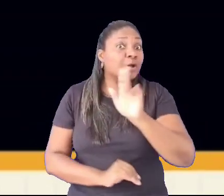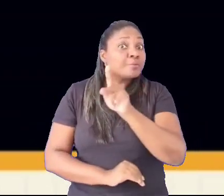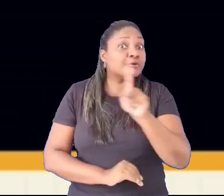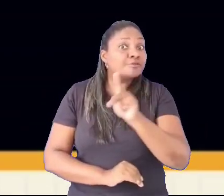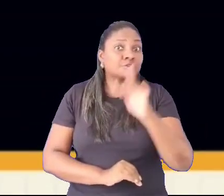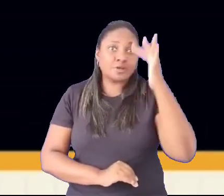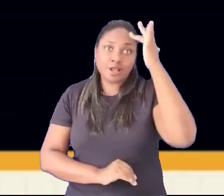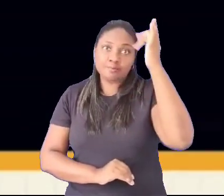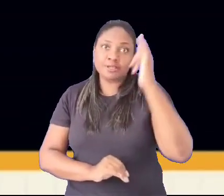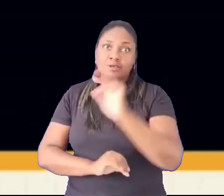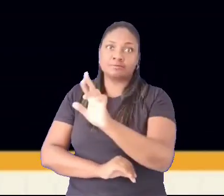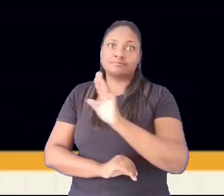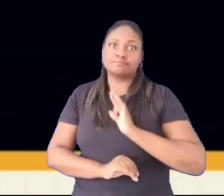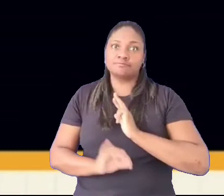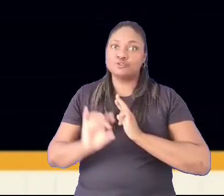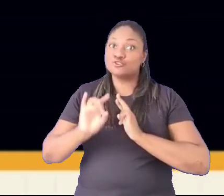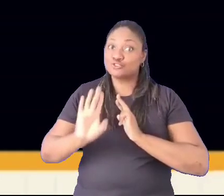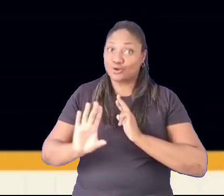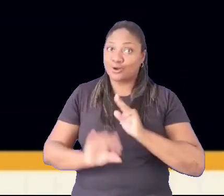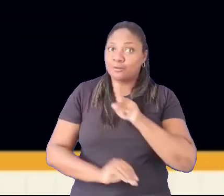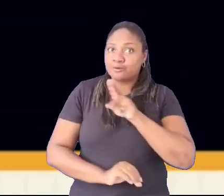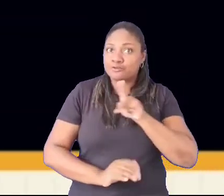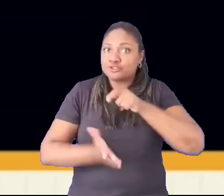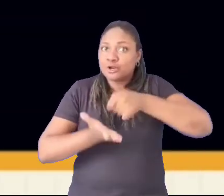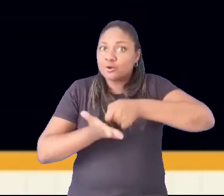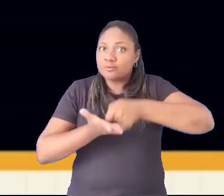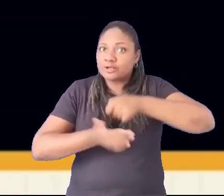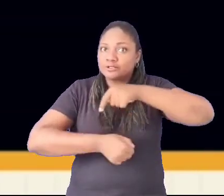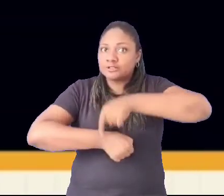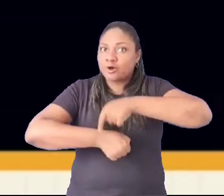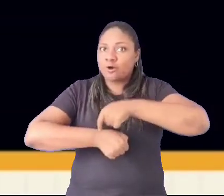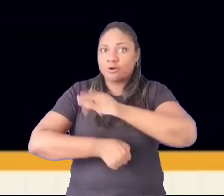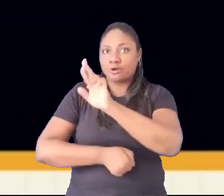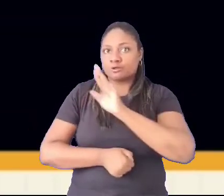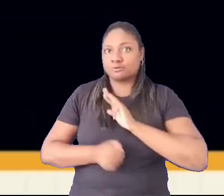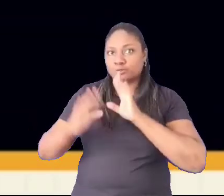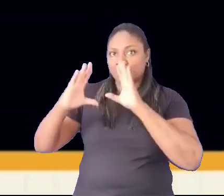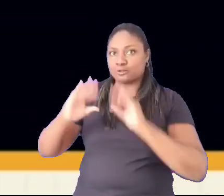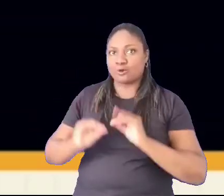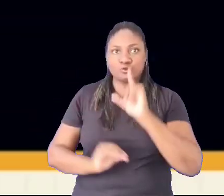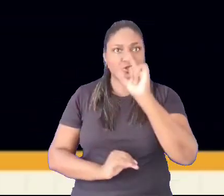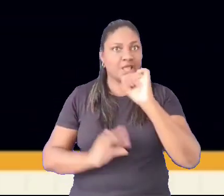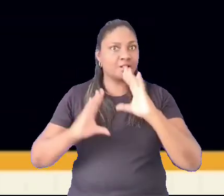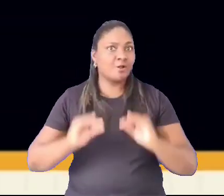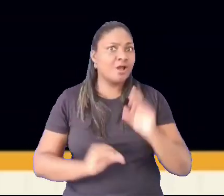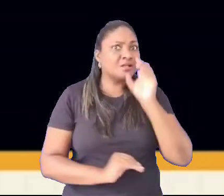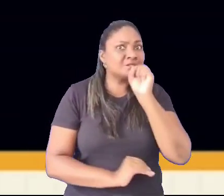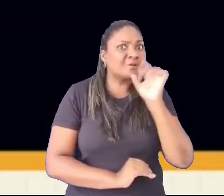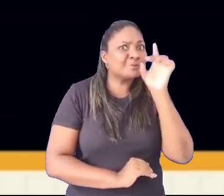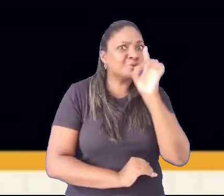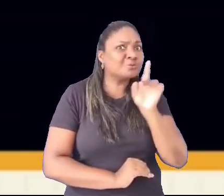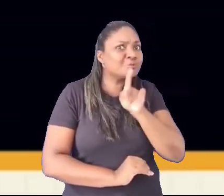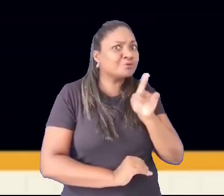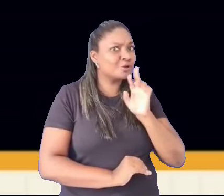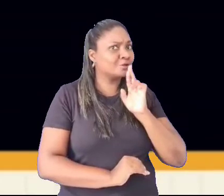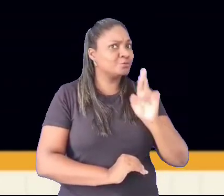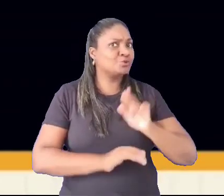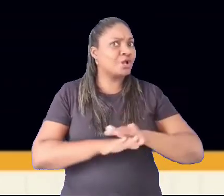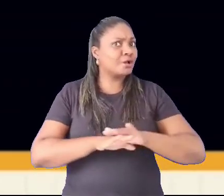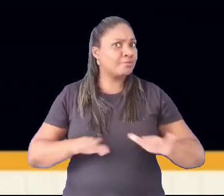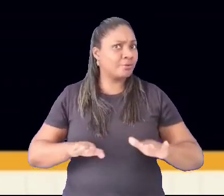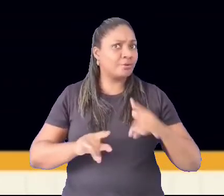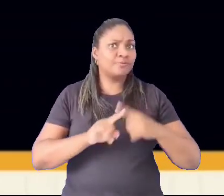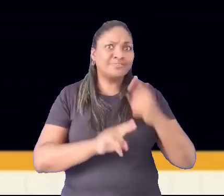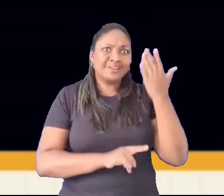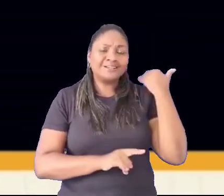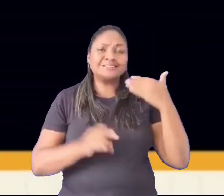responder no dia seguinte. Ela não tem a obrigação de responder às 10 da noite, ou no sábado, ou no domingo. A gente